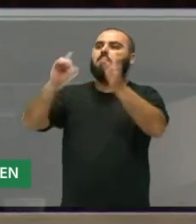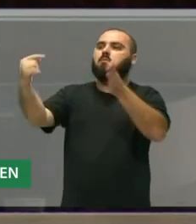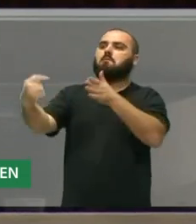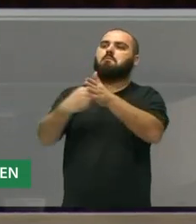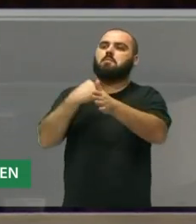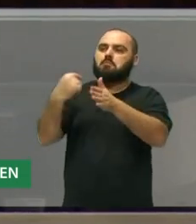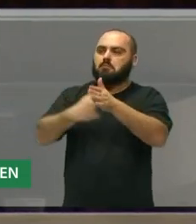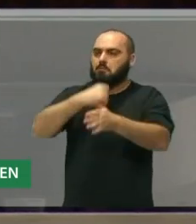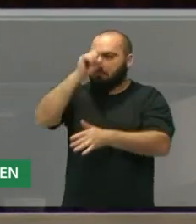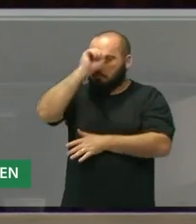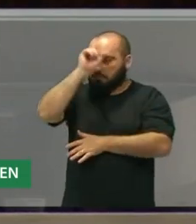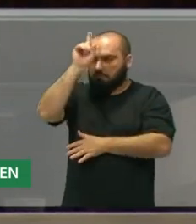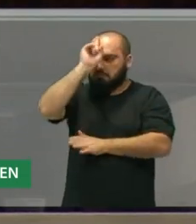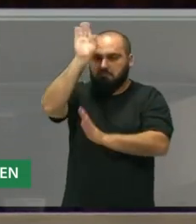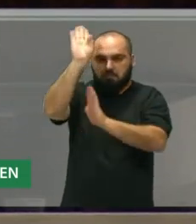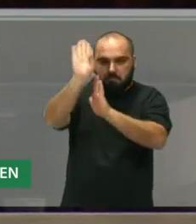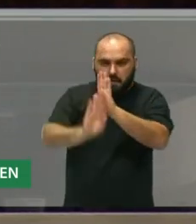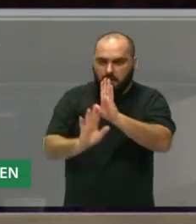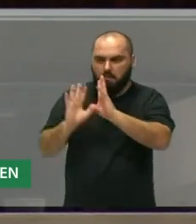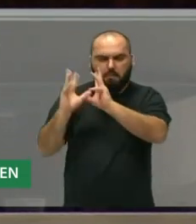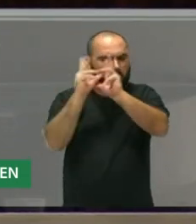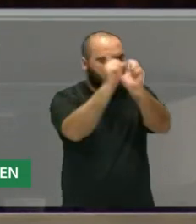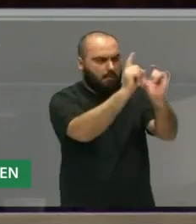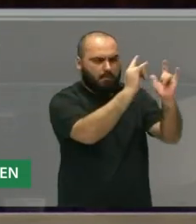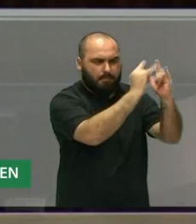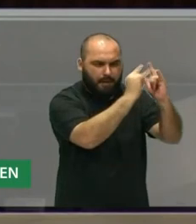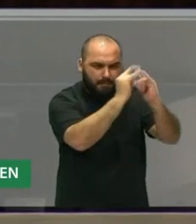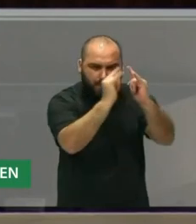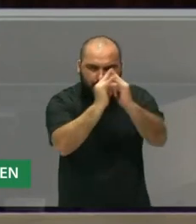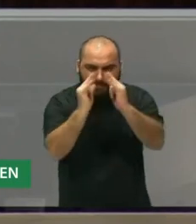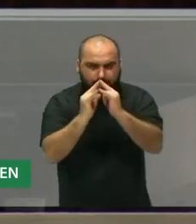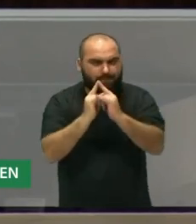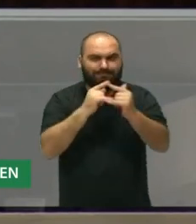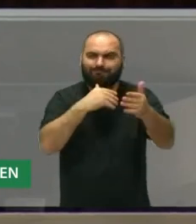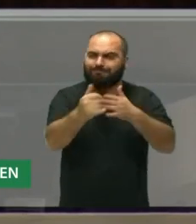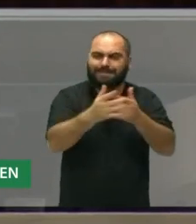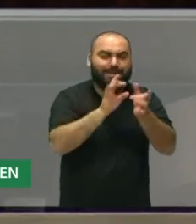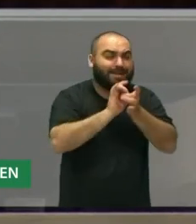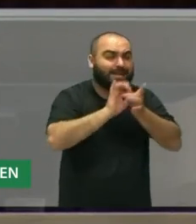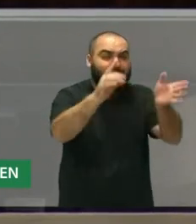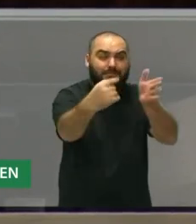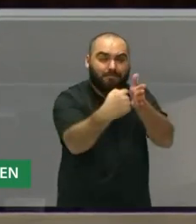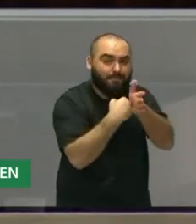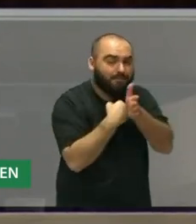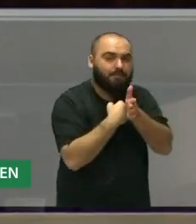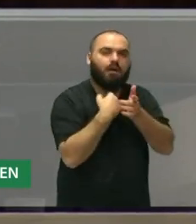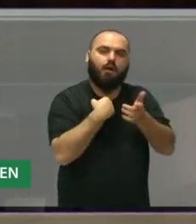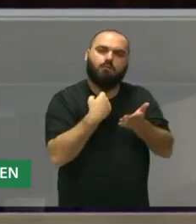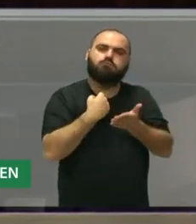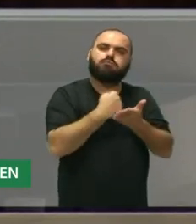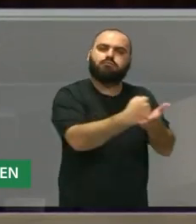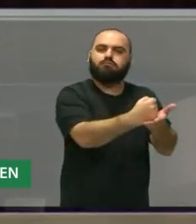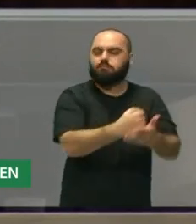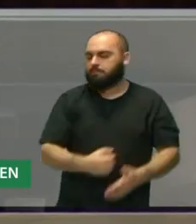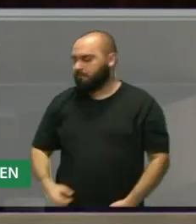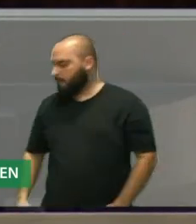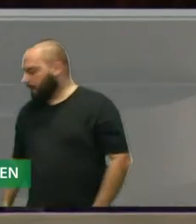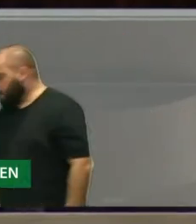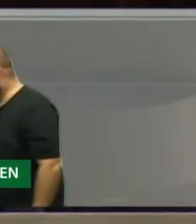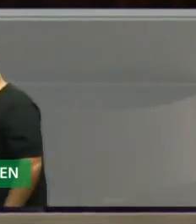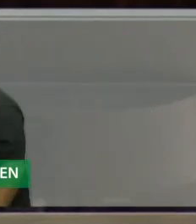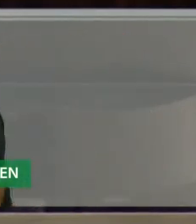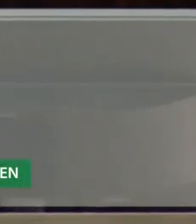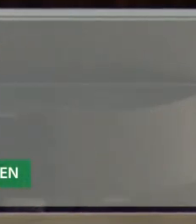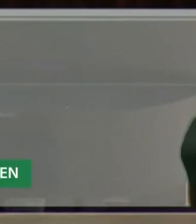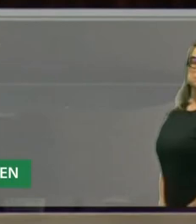do hospital, de todas as entidades, no que for preciso. Eu sempre falo que a gente sempre está discutindo